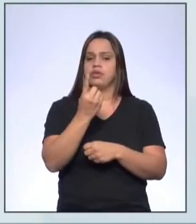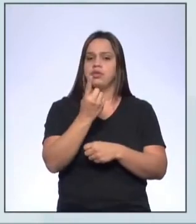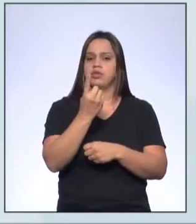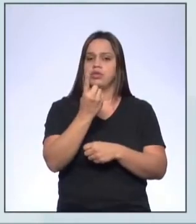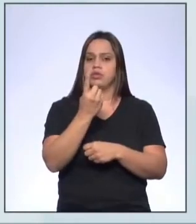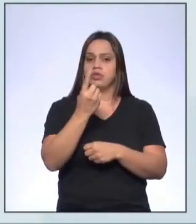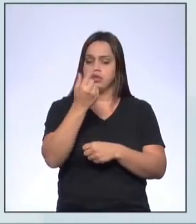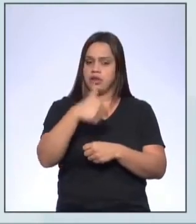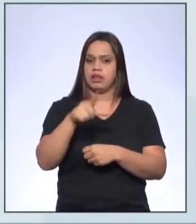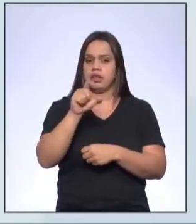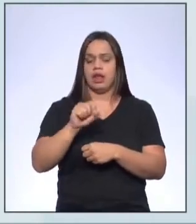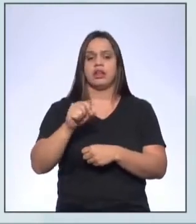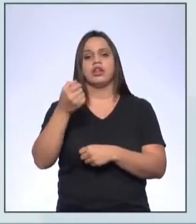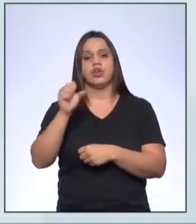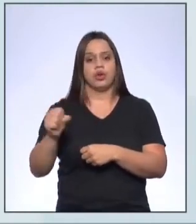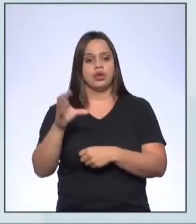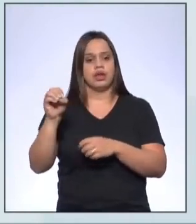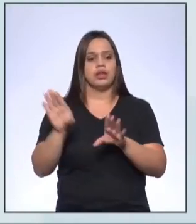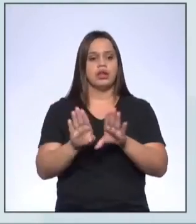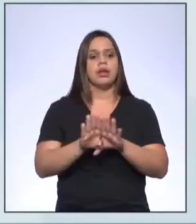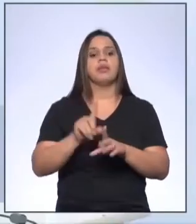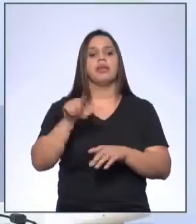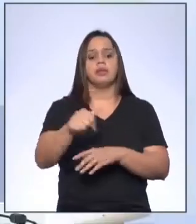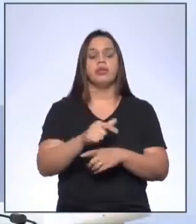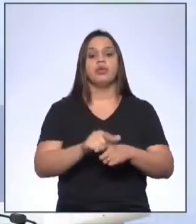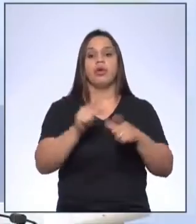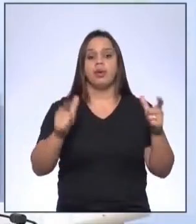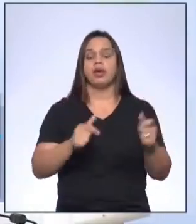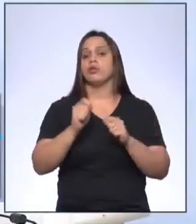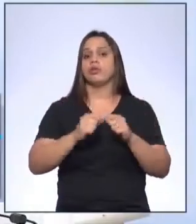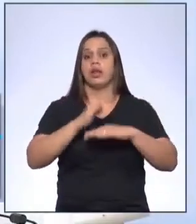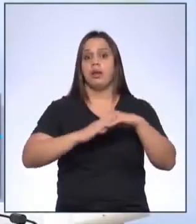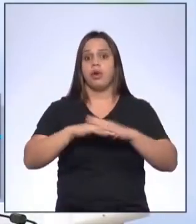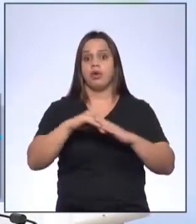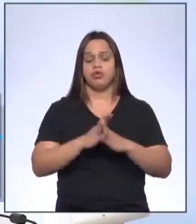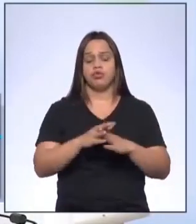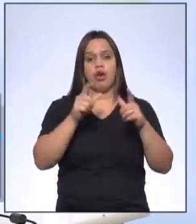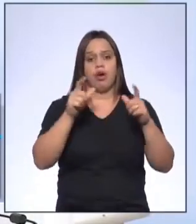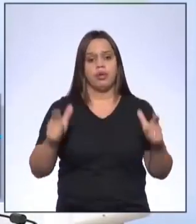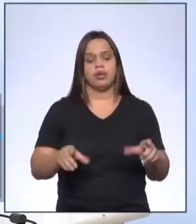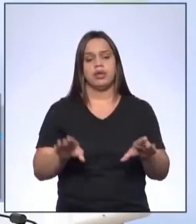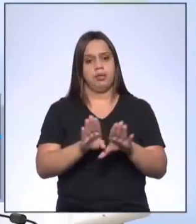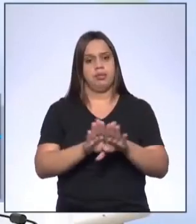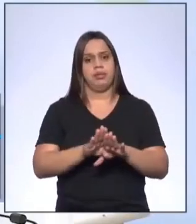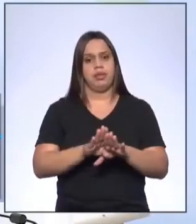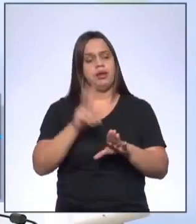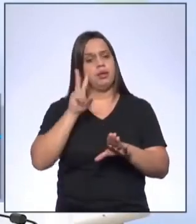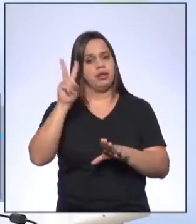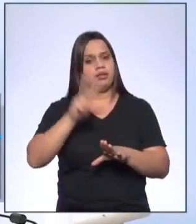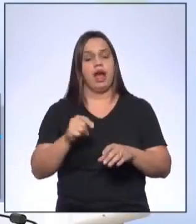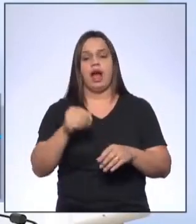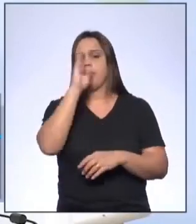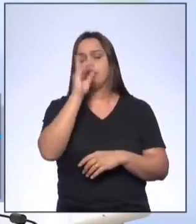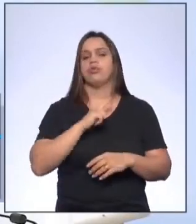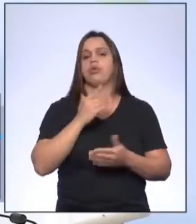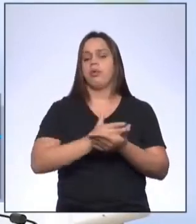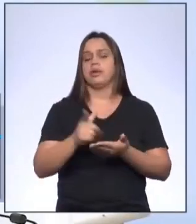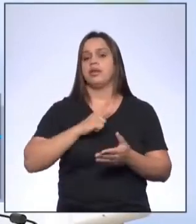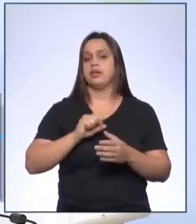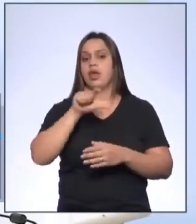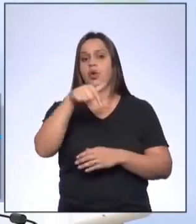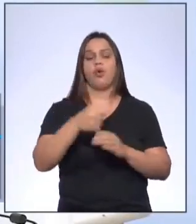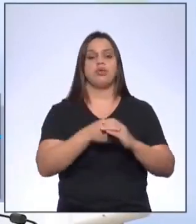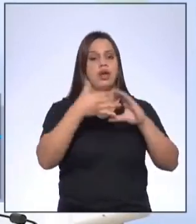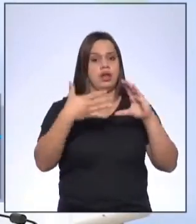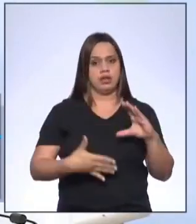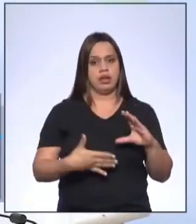foi constituído um mercado consumidor e mão de obra, né? Então o Brasil já começa a ter outras características aí. Tá? Só para vocês